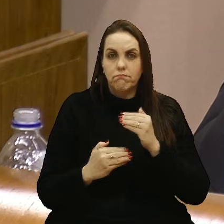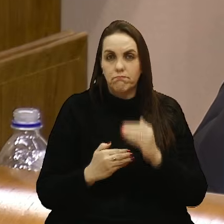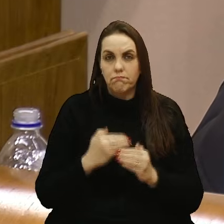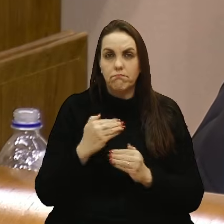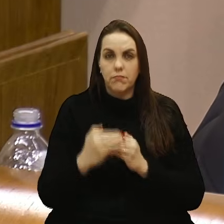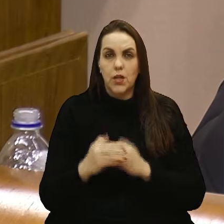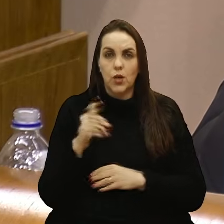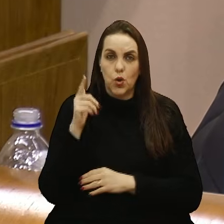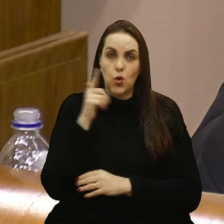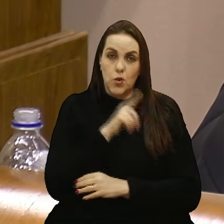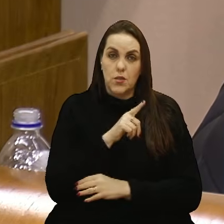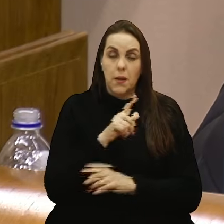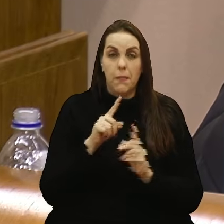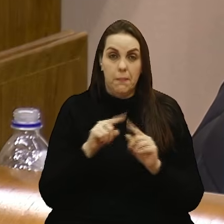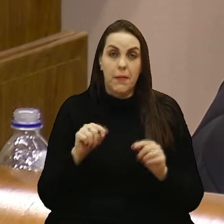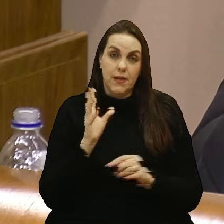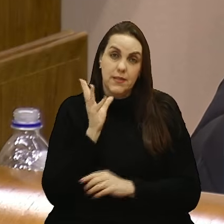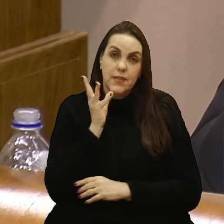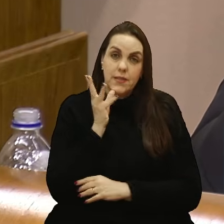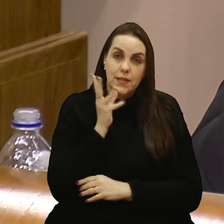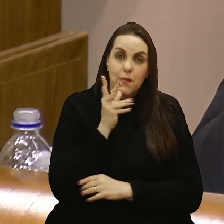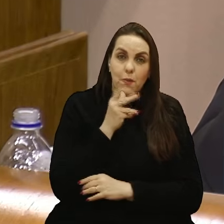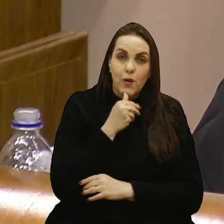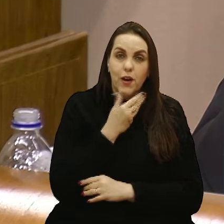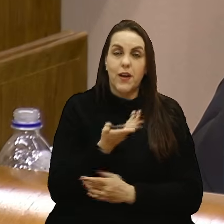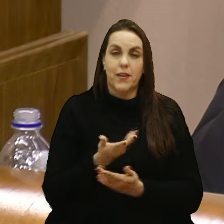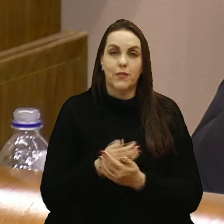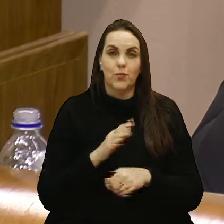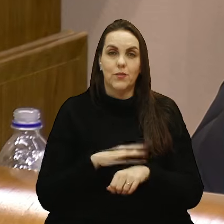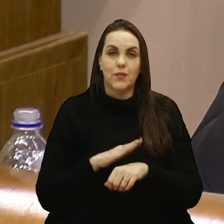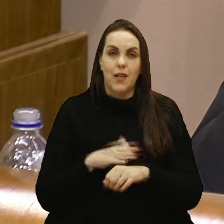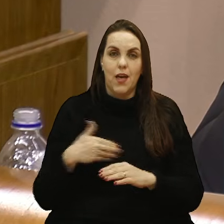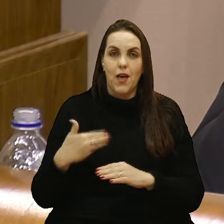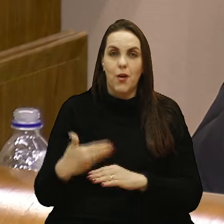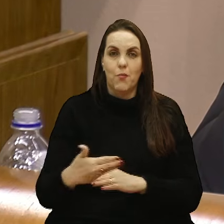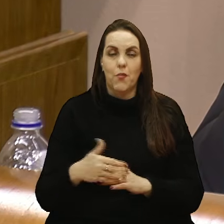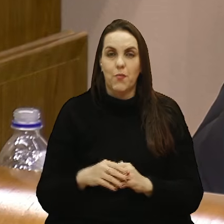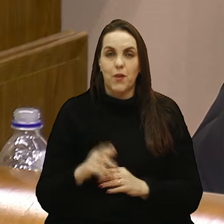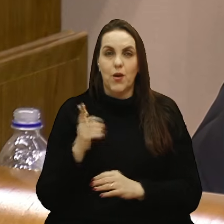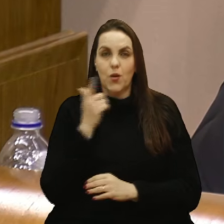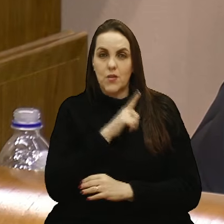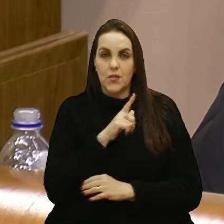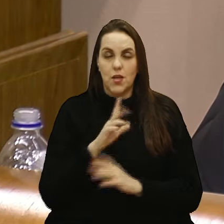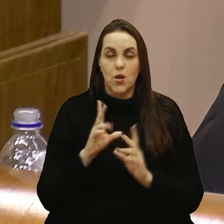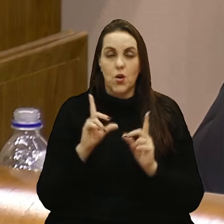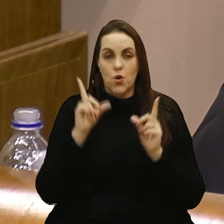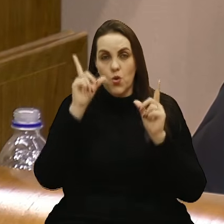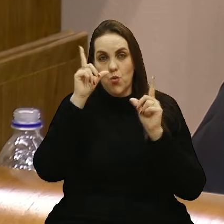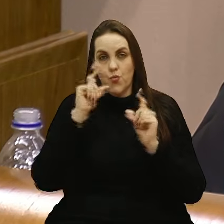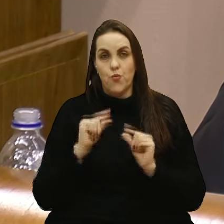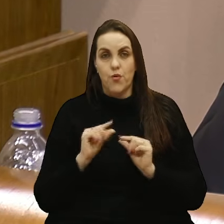que é uma coisa demora um tempo ainda para nós chegar e dizer, bom, a Codeca ela tá com